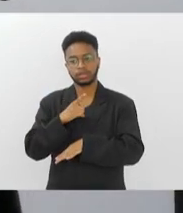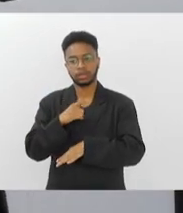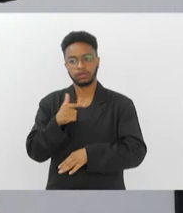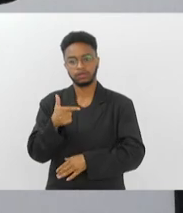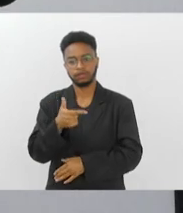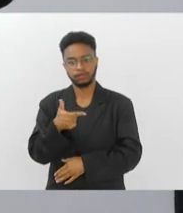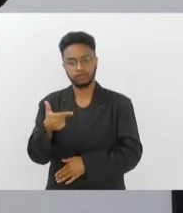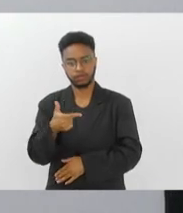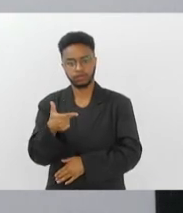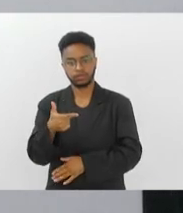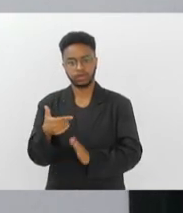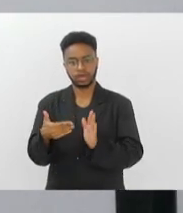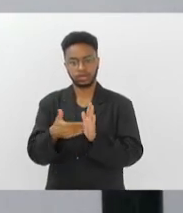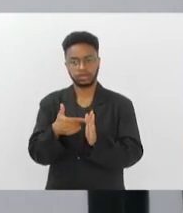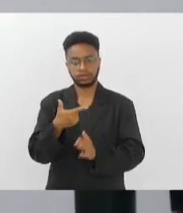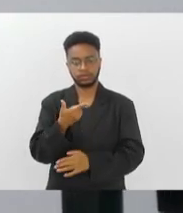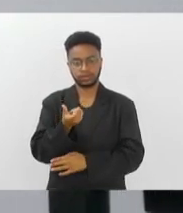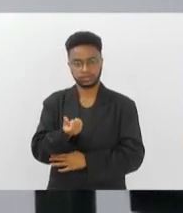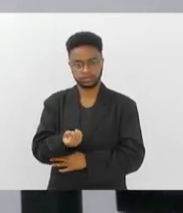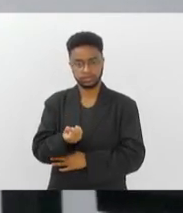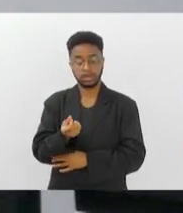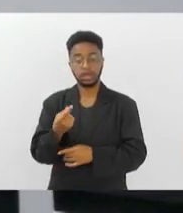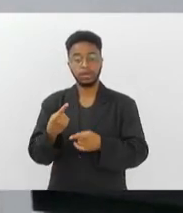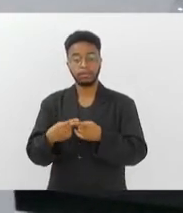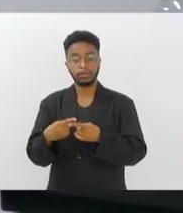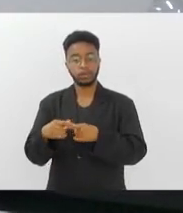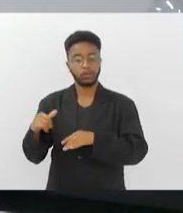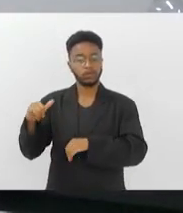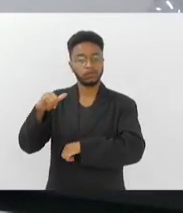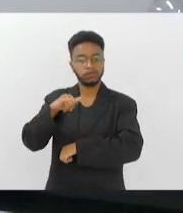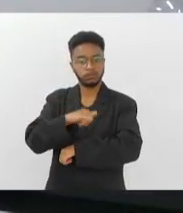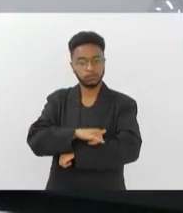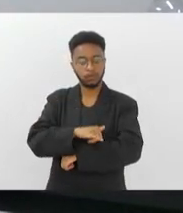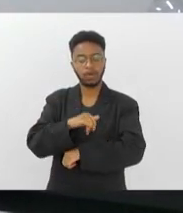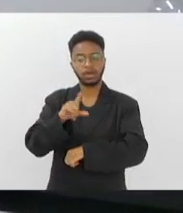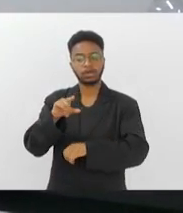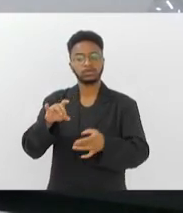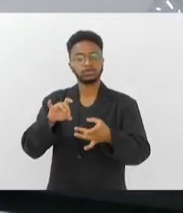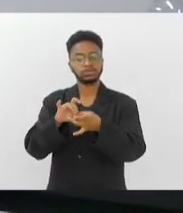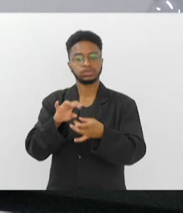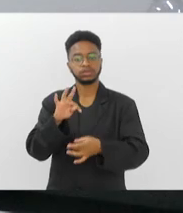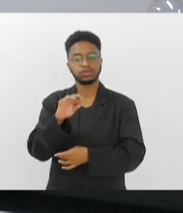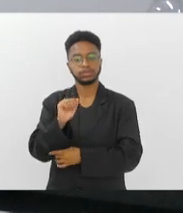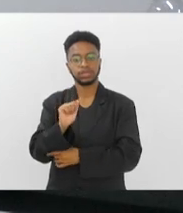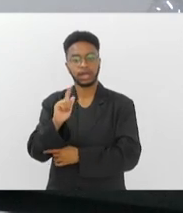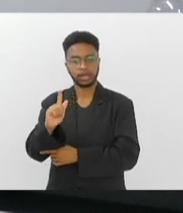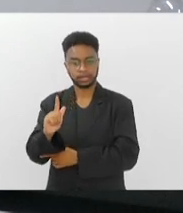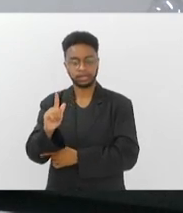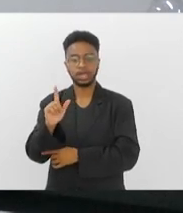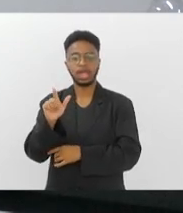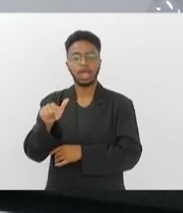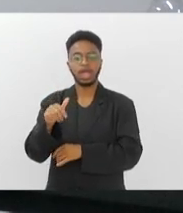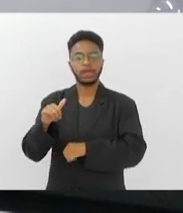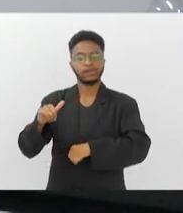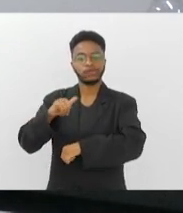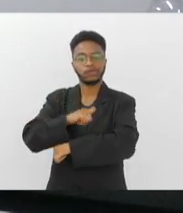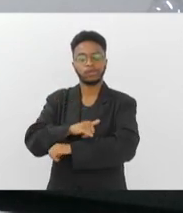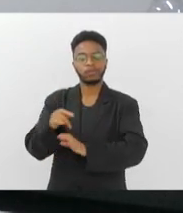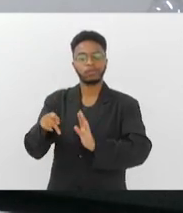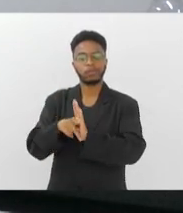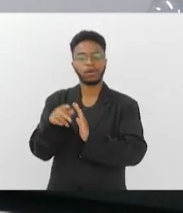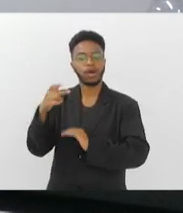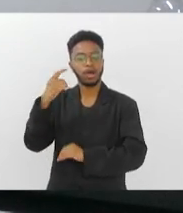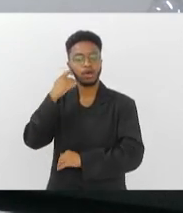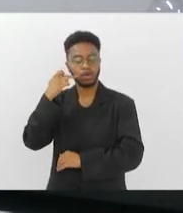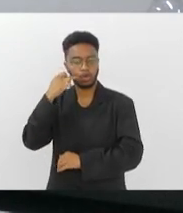22 a 26, porque o voo que a gente está oferecendo é o voo da TAG, é a companhia angolana que faz o voo direto do Brasil